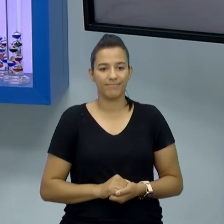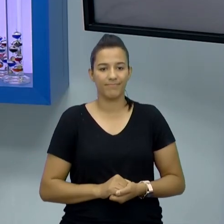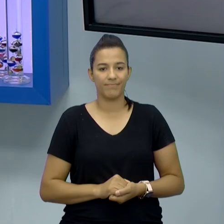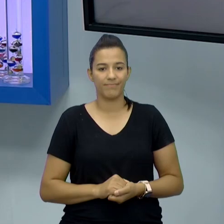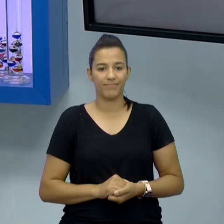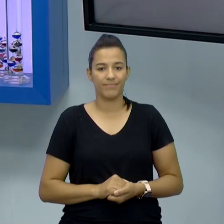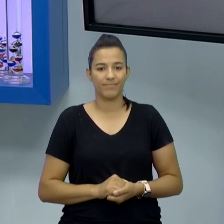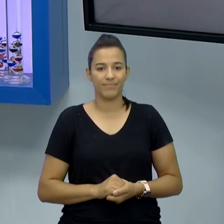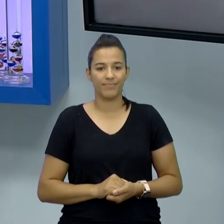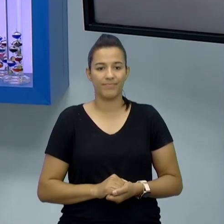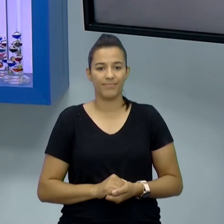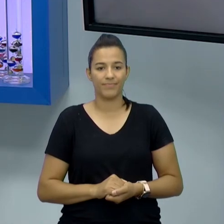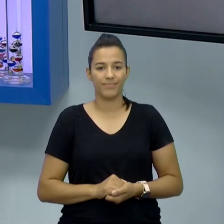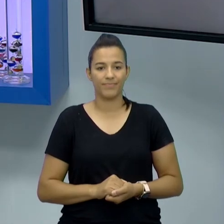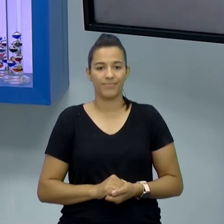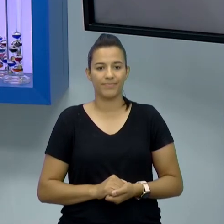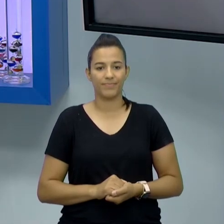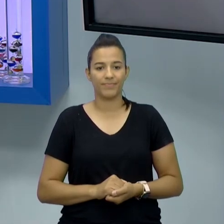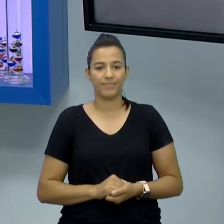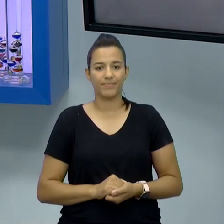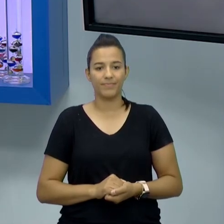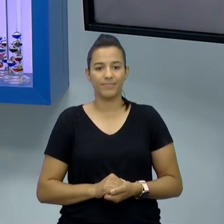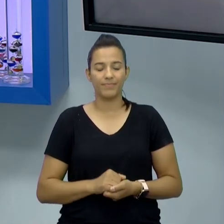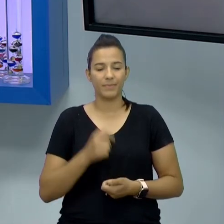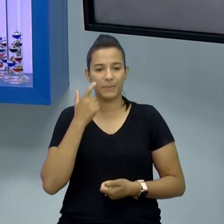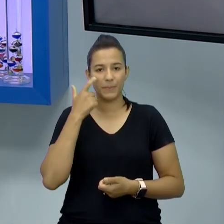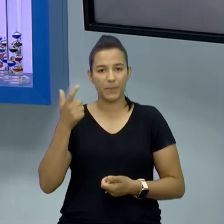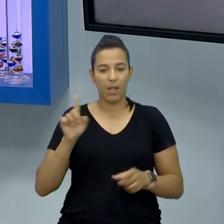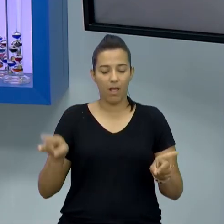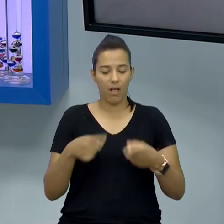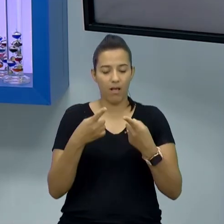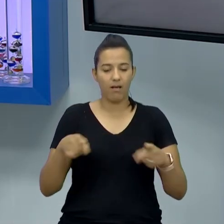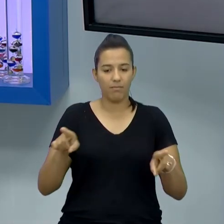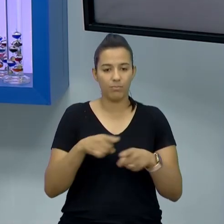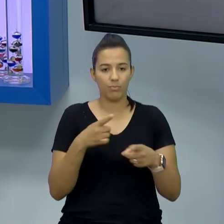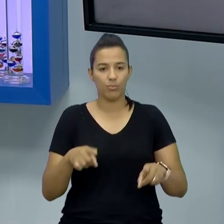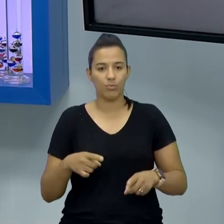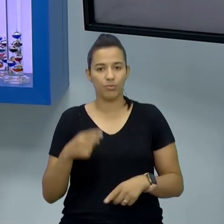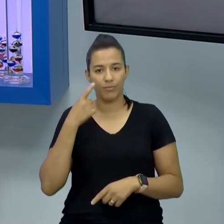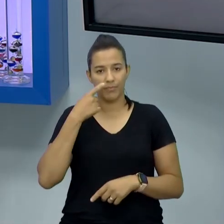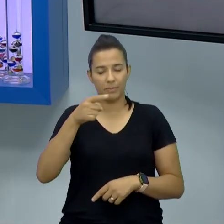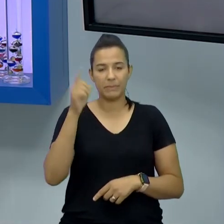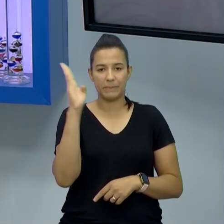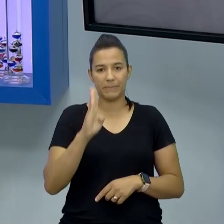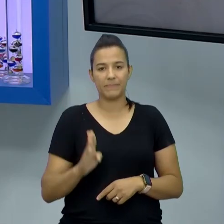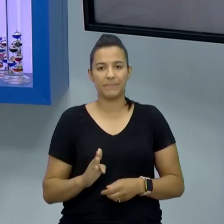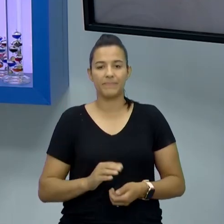Sente a vibe do momento. Vai, Brasil!